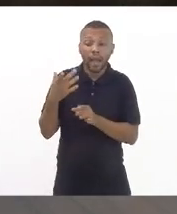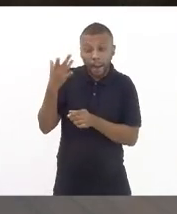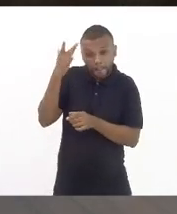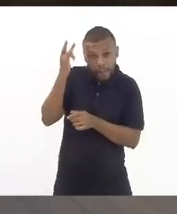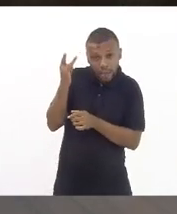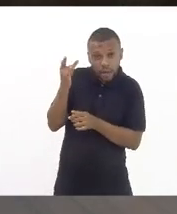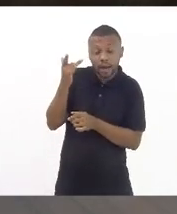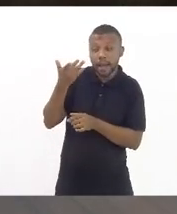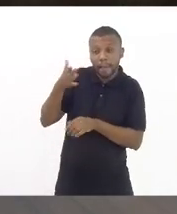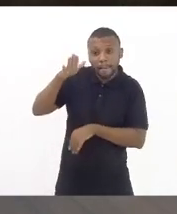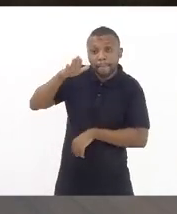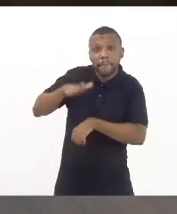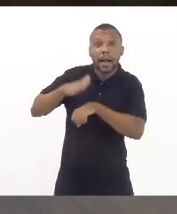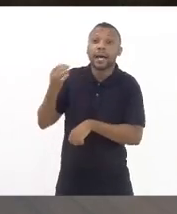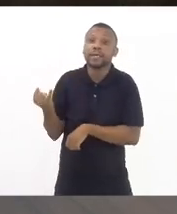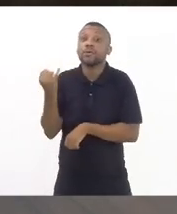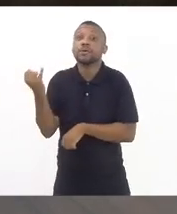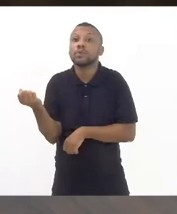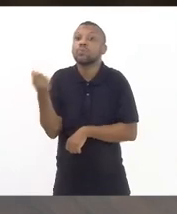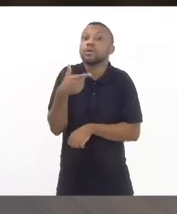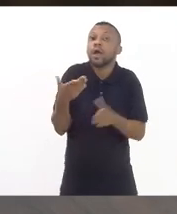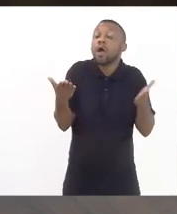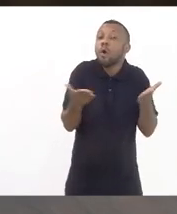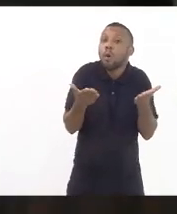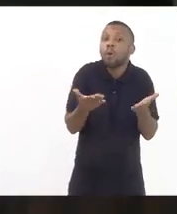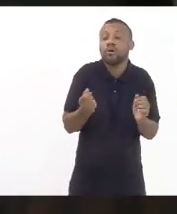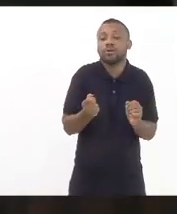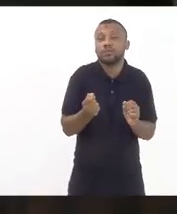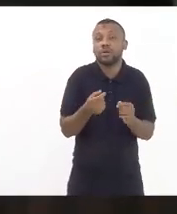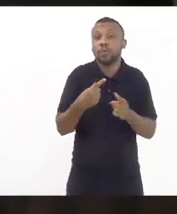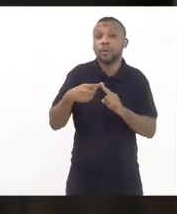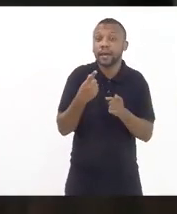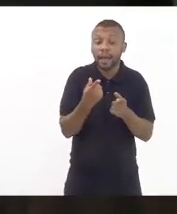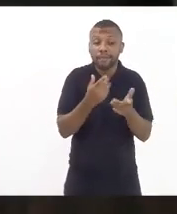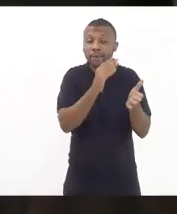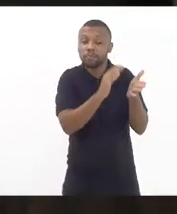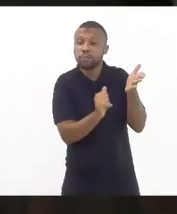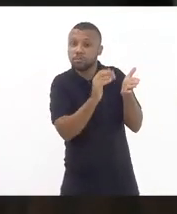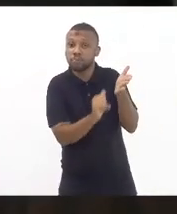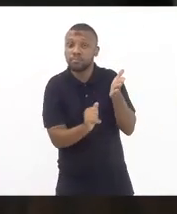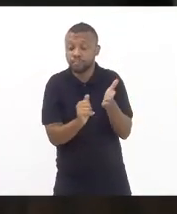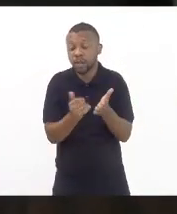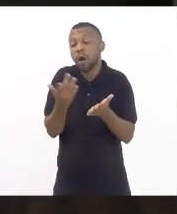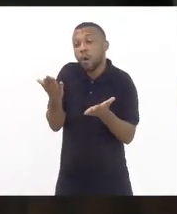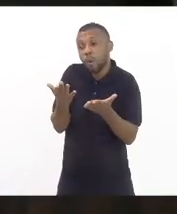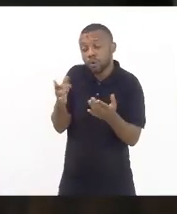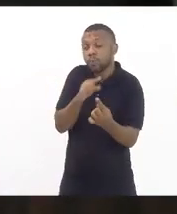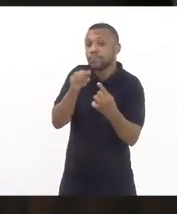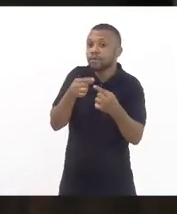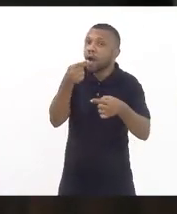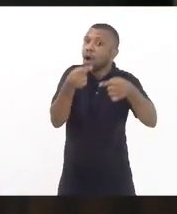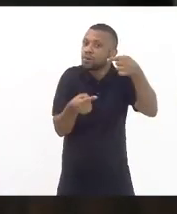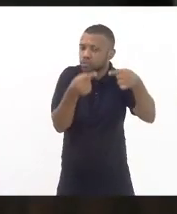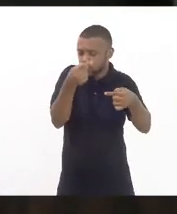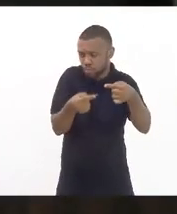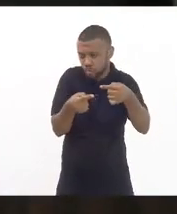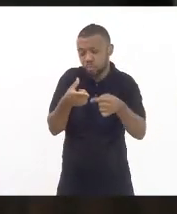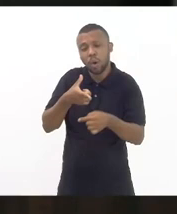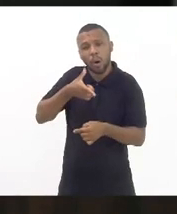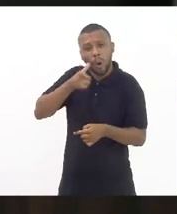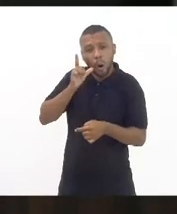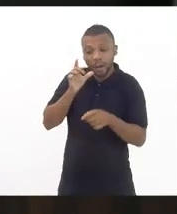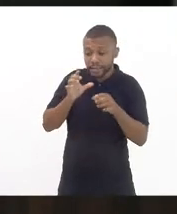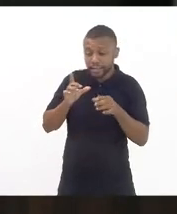ser mais importante que o de hoje, porque hoje vai tudo sair de pauta. Hoje discute. Perfeito. Mas foi esse encaminhamento que eu dei ontem no Colégio de